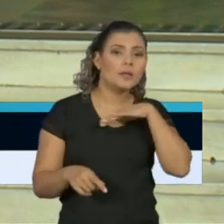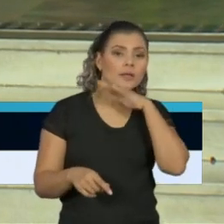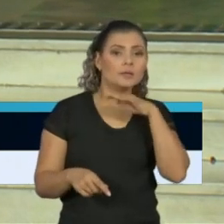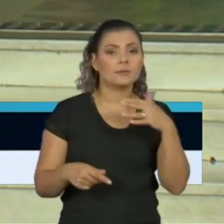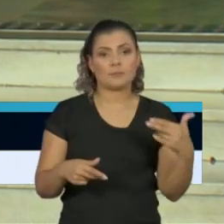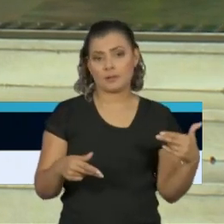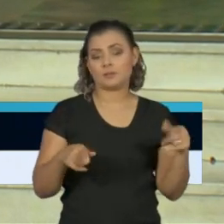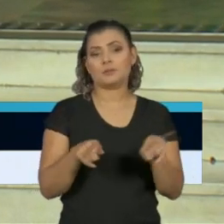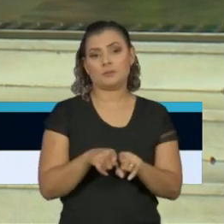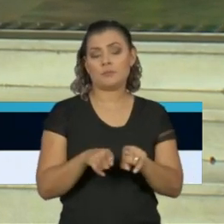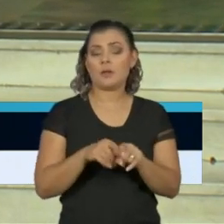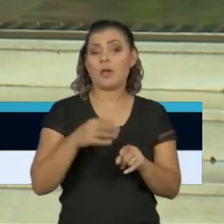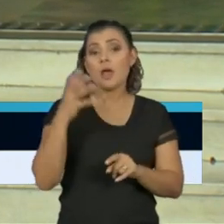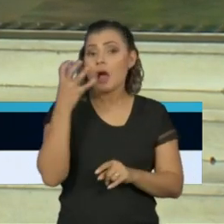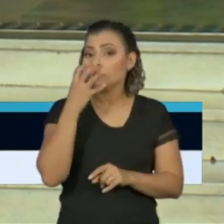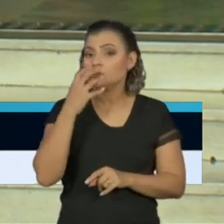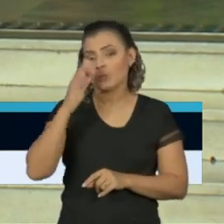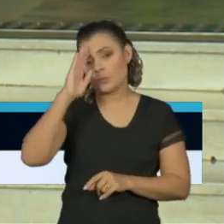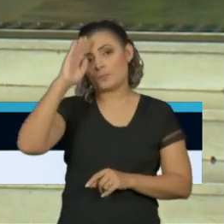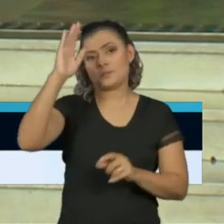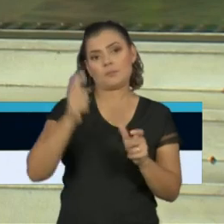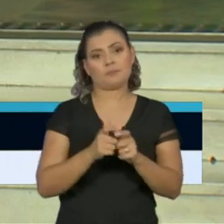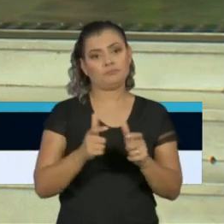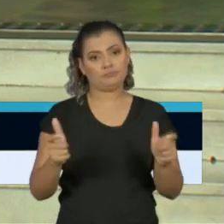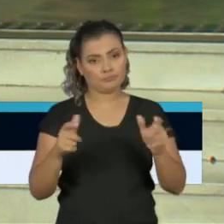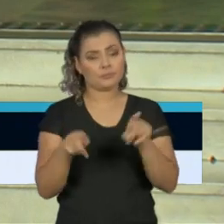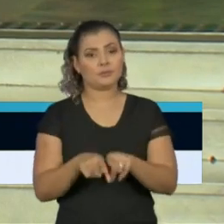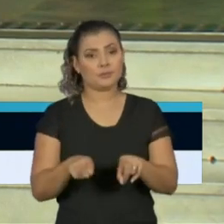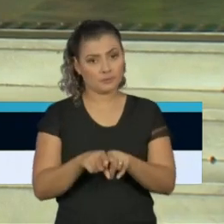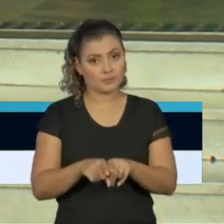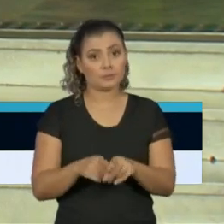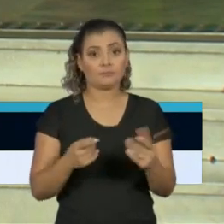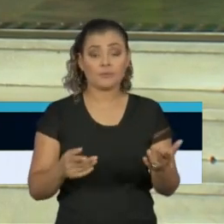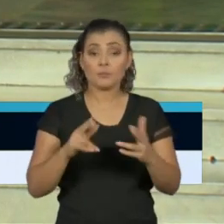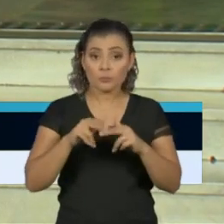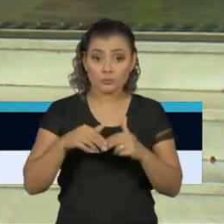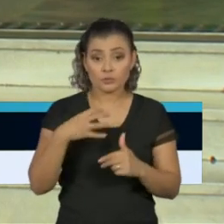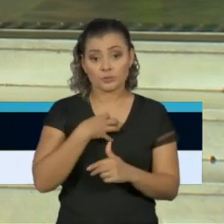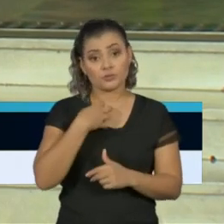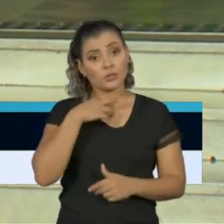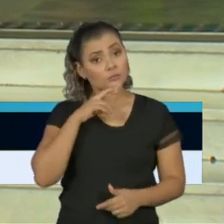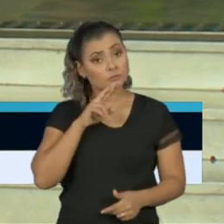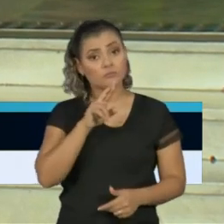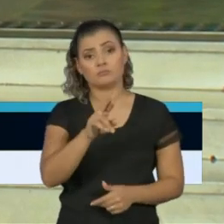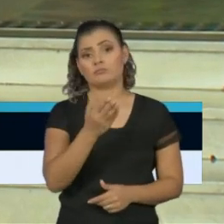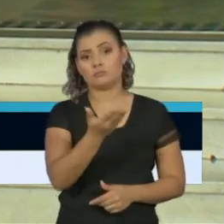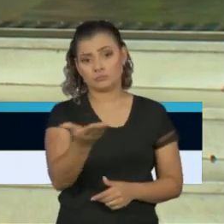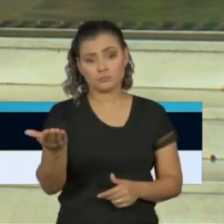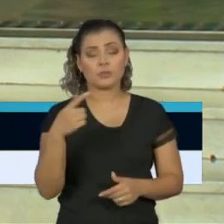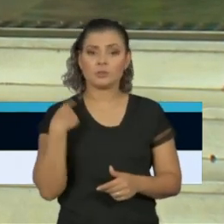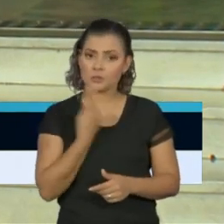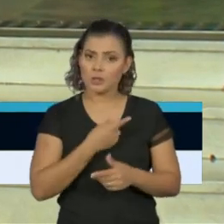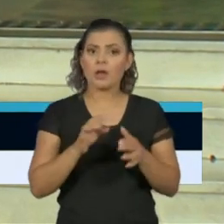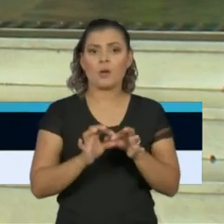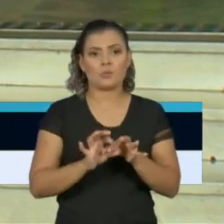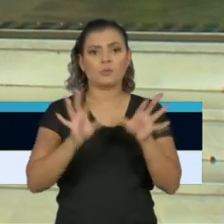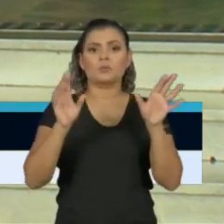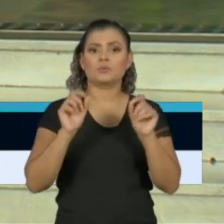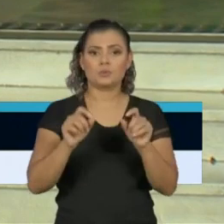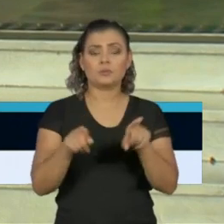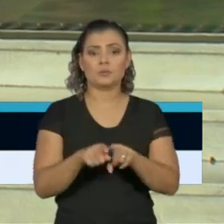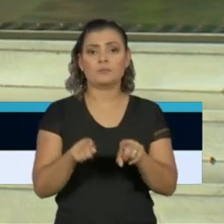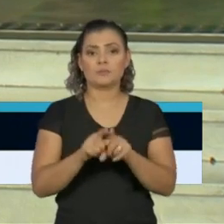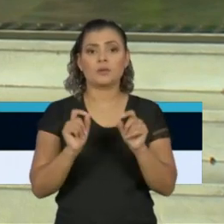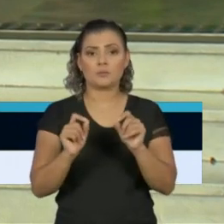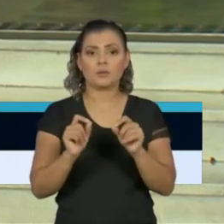são os cães que representam essa população majoritária. Foi por essa razão, inclusive, que nós permitimos que os pet